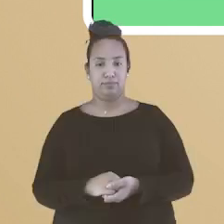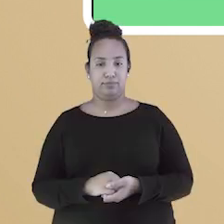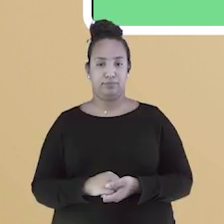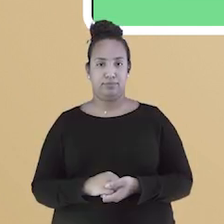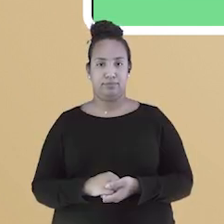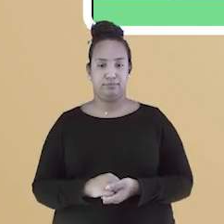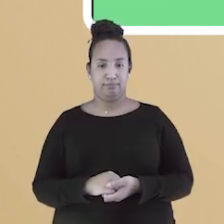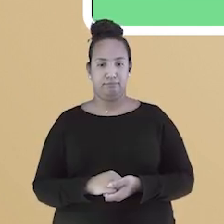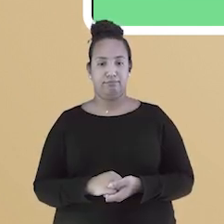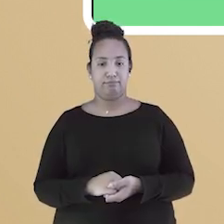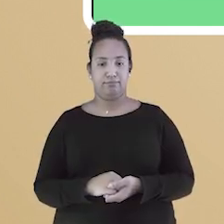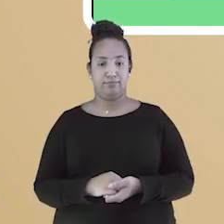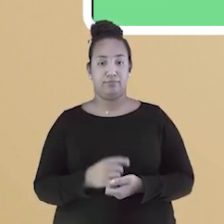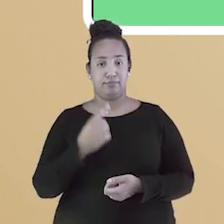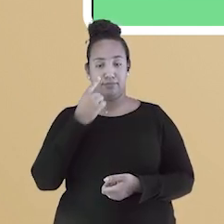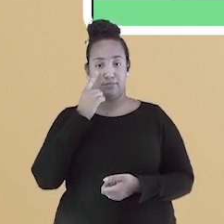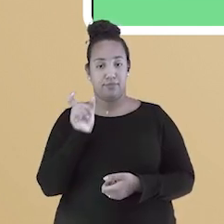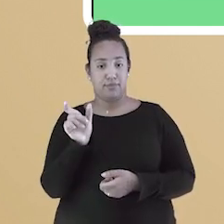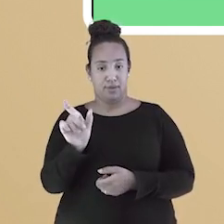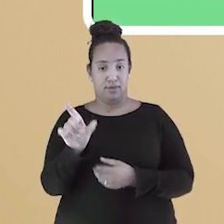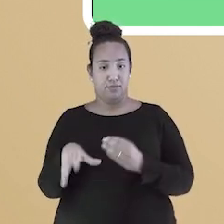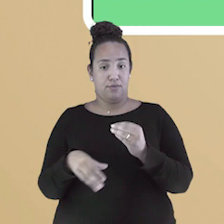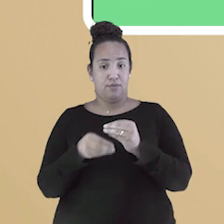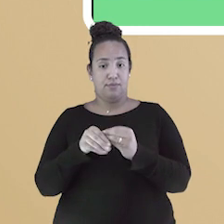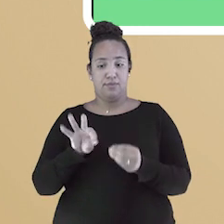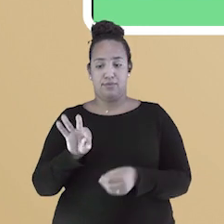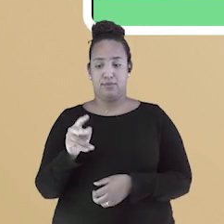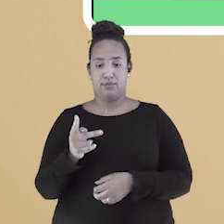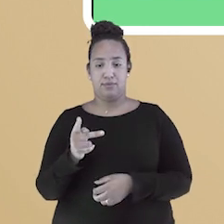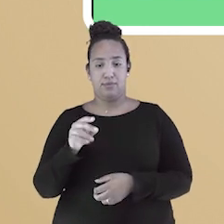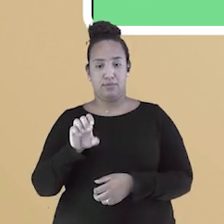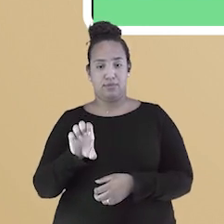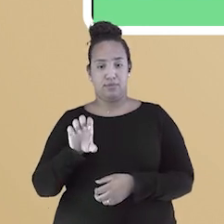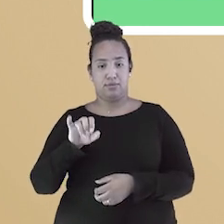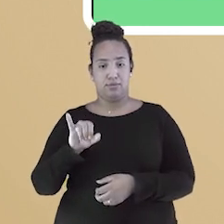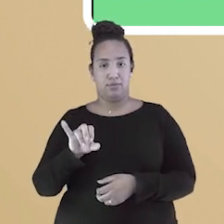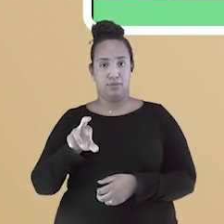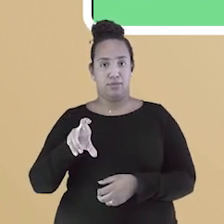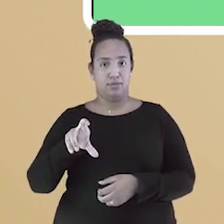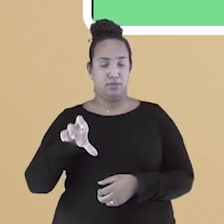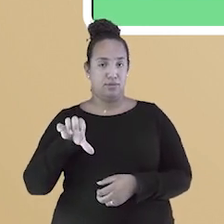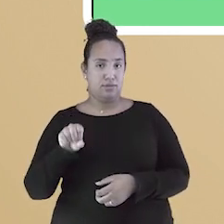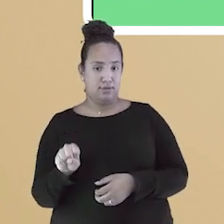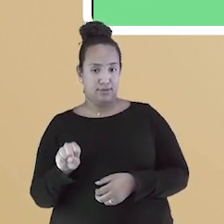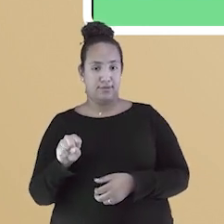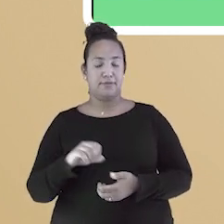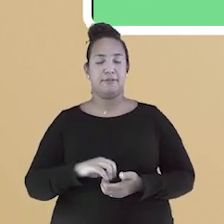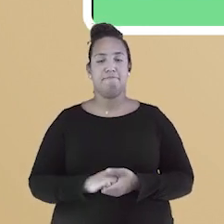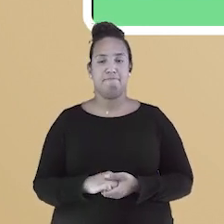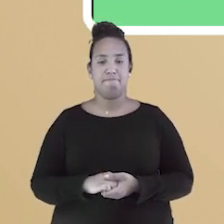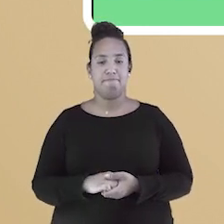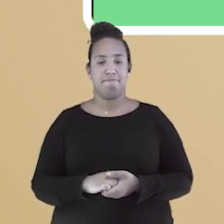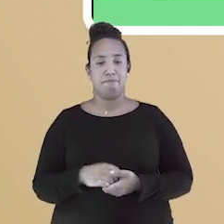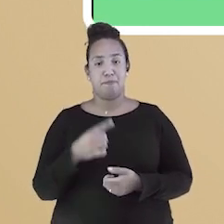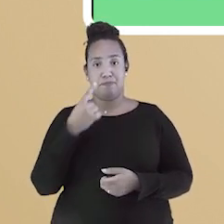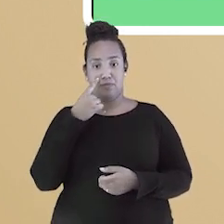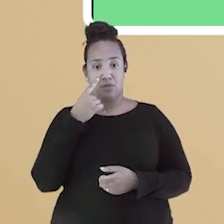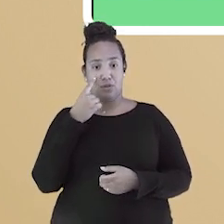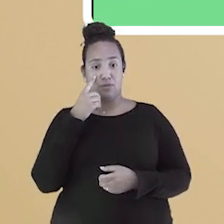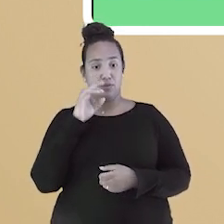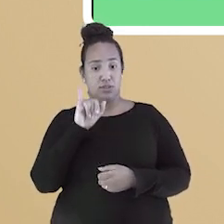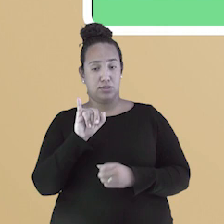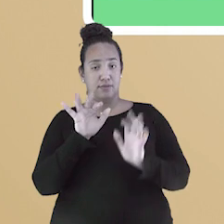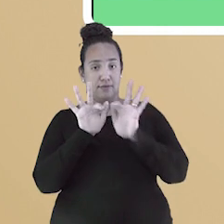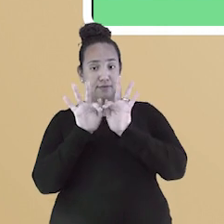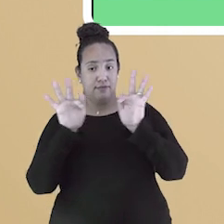The books are theirs. Correto. Os livros são deles. Preste atenção se estão no final ou